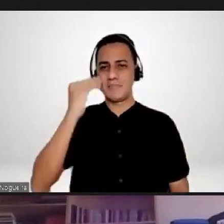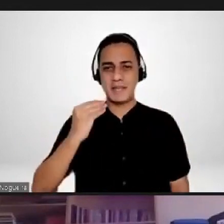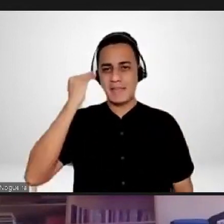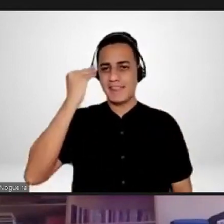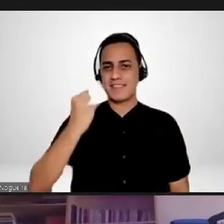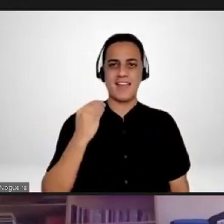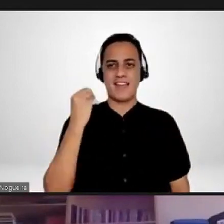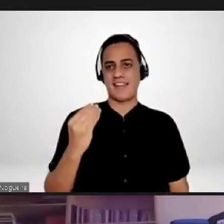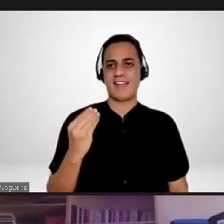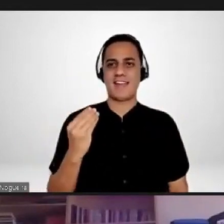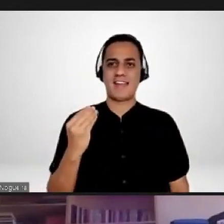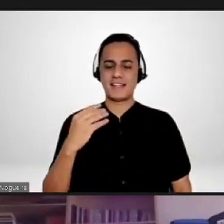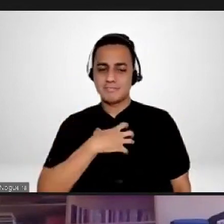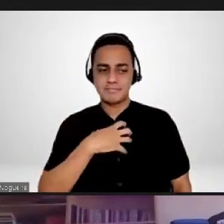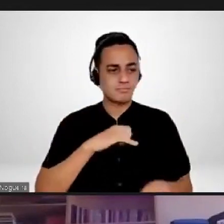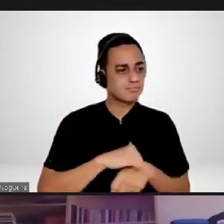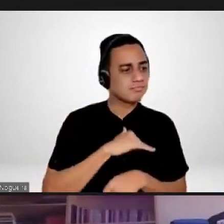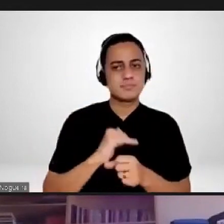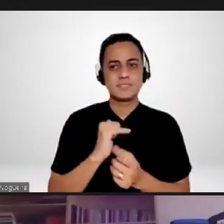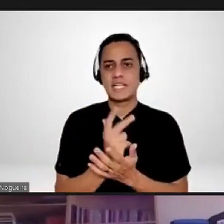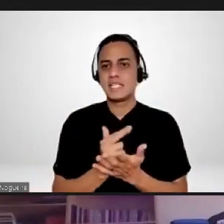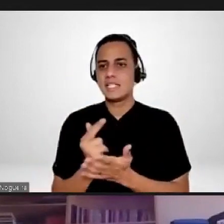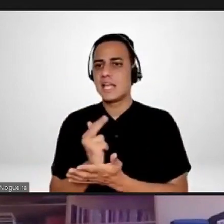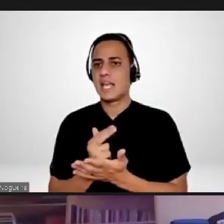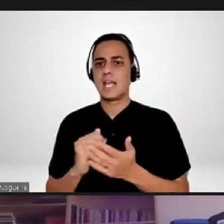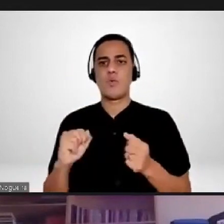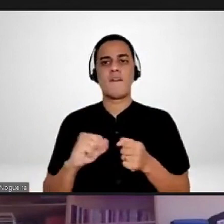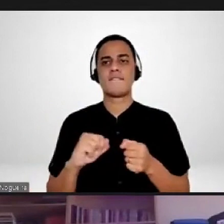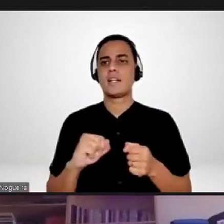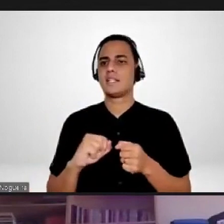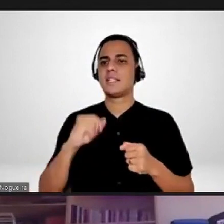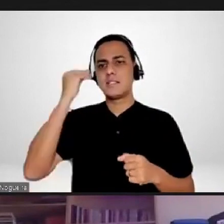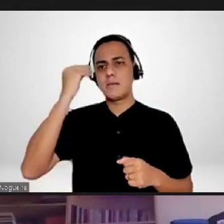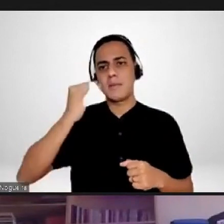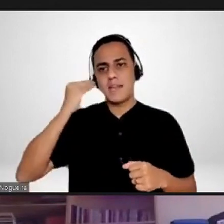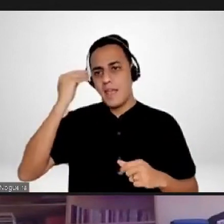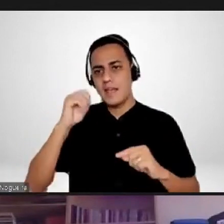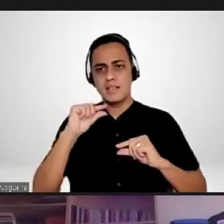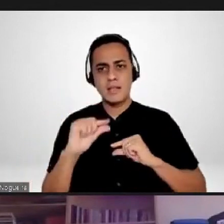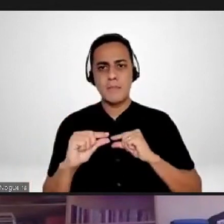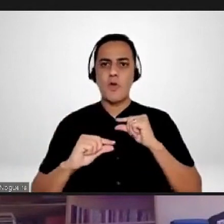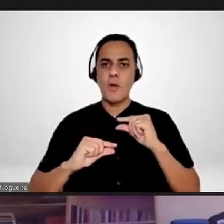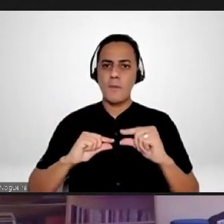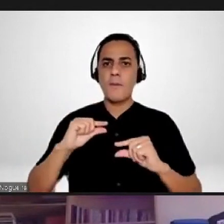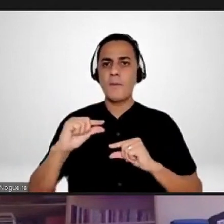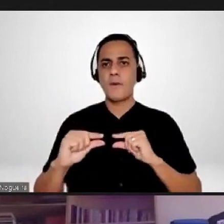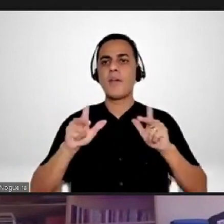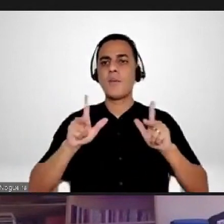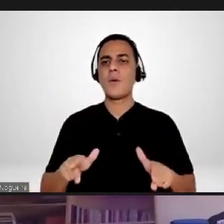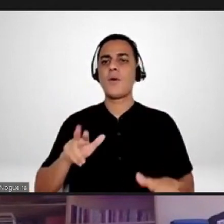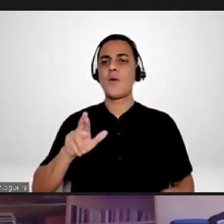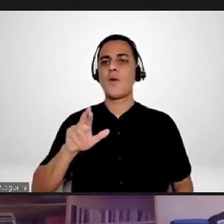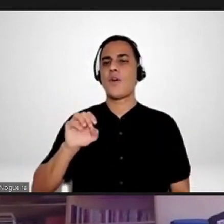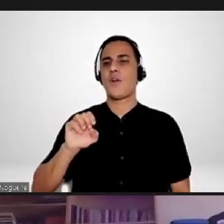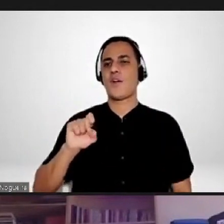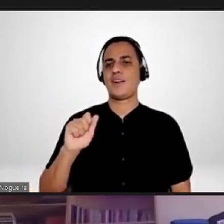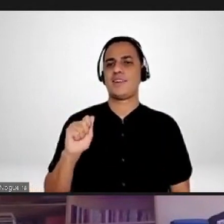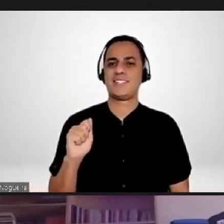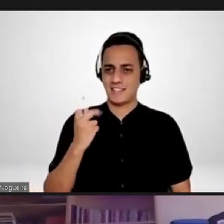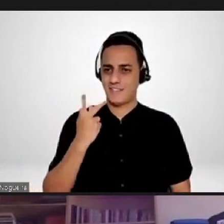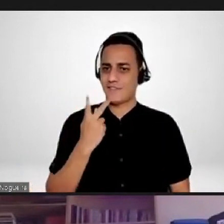de formas diferentes de desenho, fazer pequenas experiências, como disse a Rosa, coisas que possam